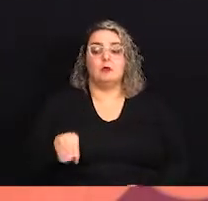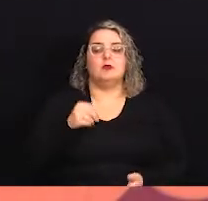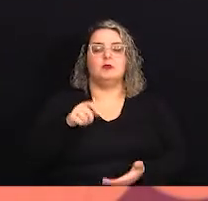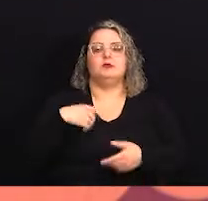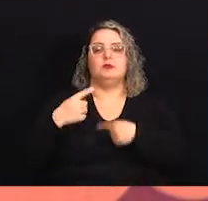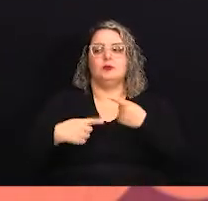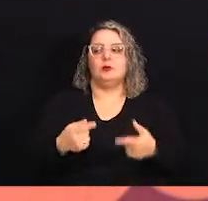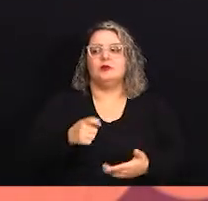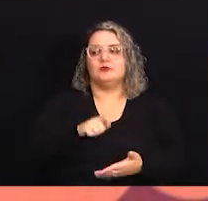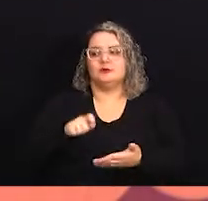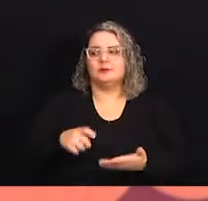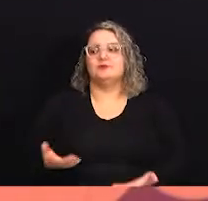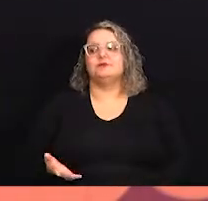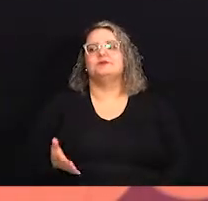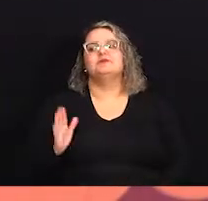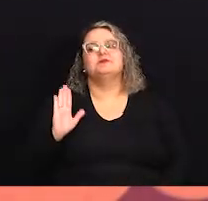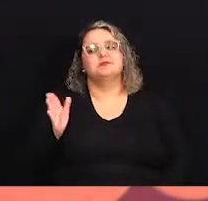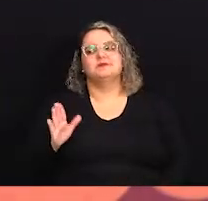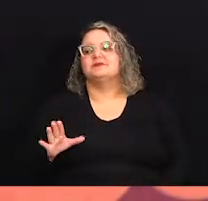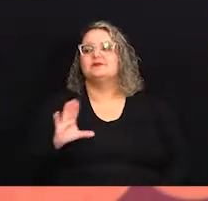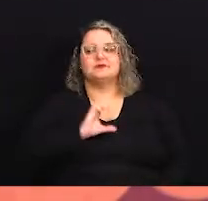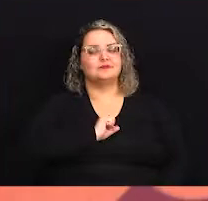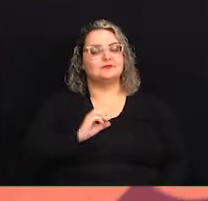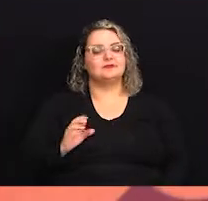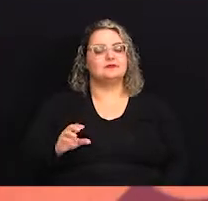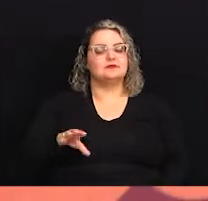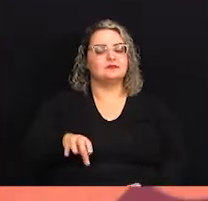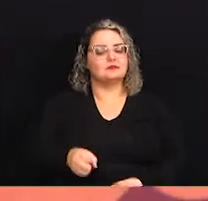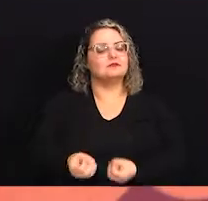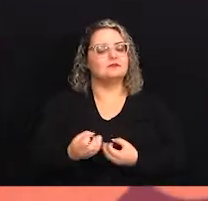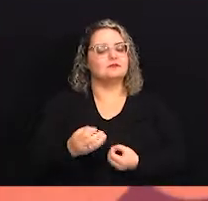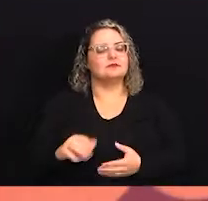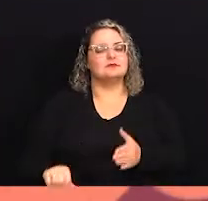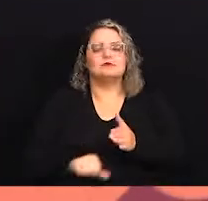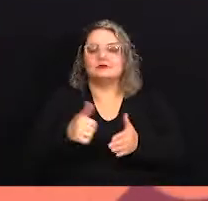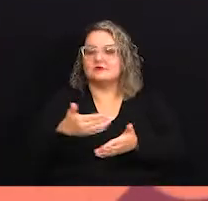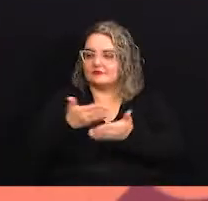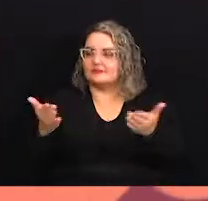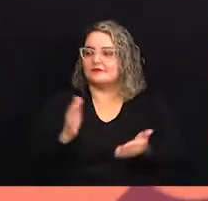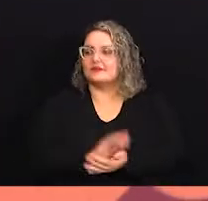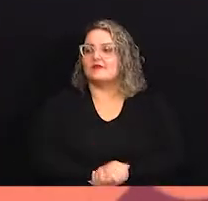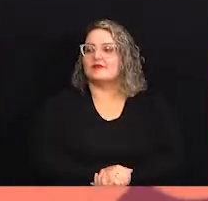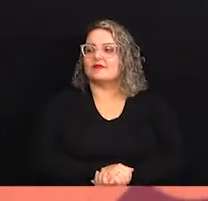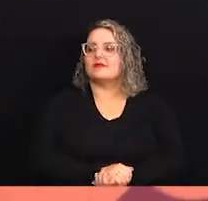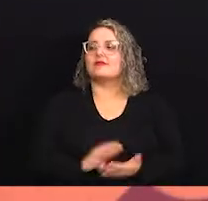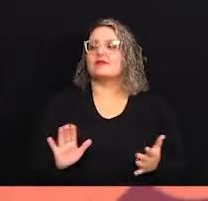da gaveta o próximo. Então eu já gosto de pegar aqui a informação em primeira mão para